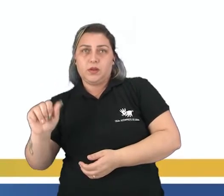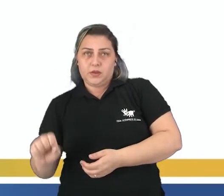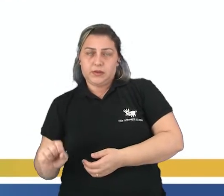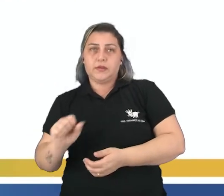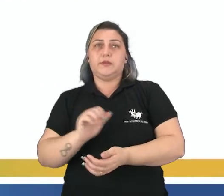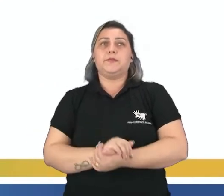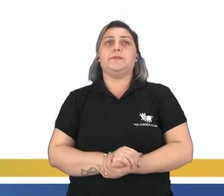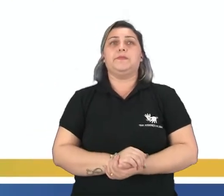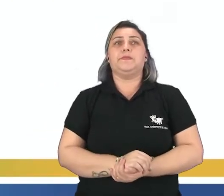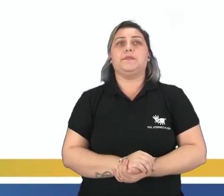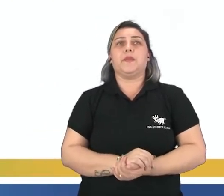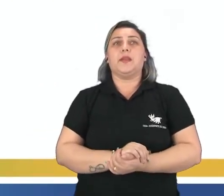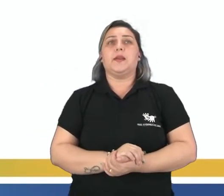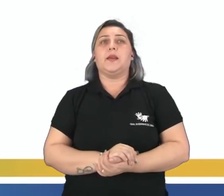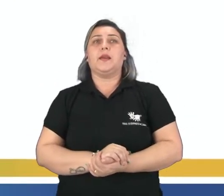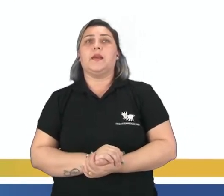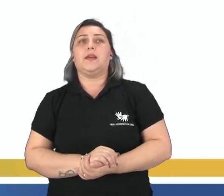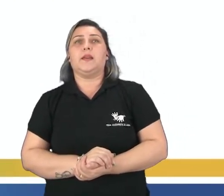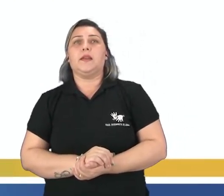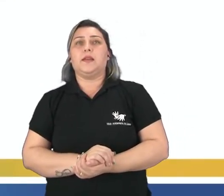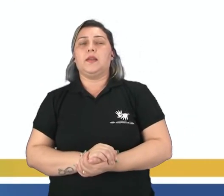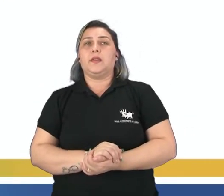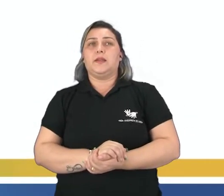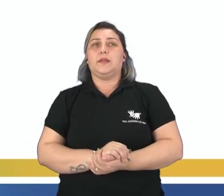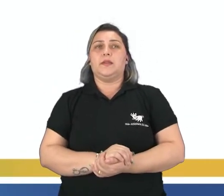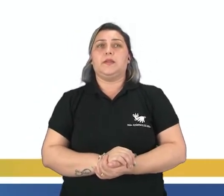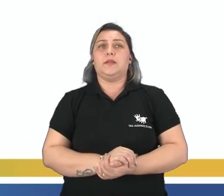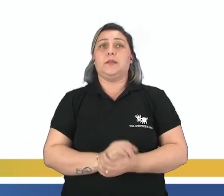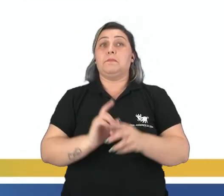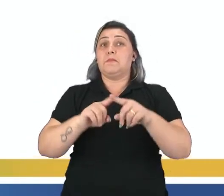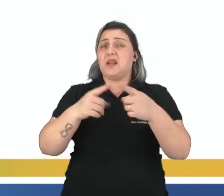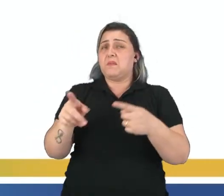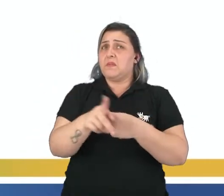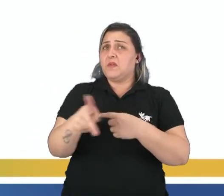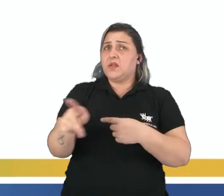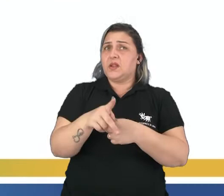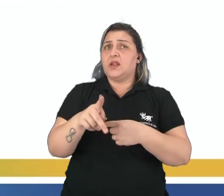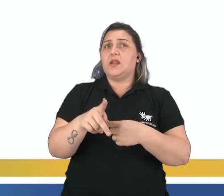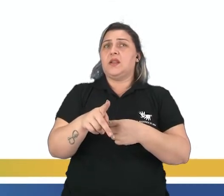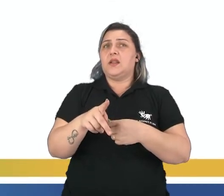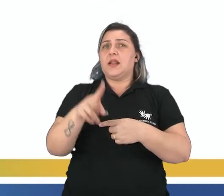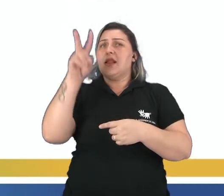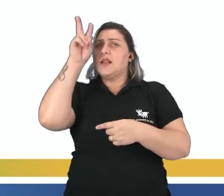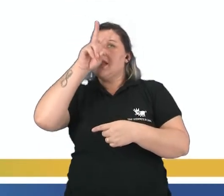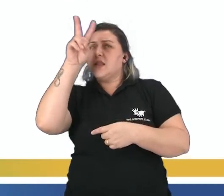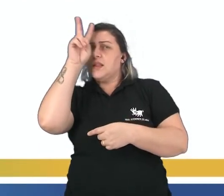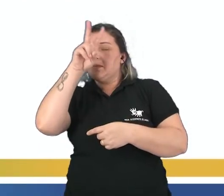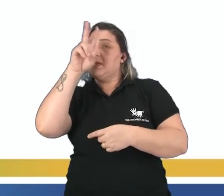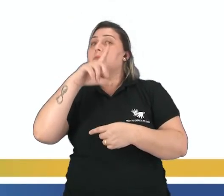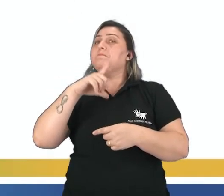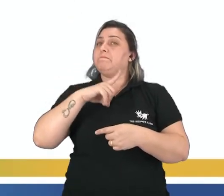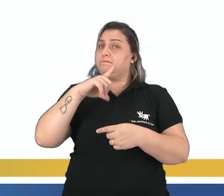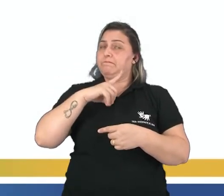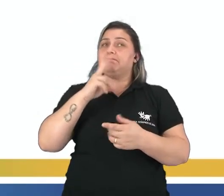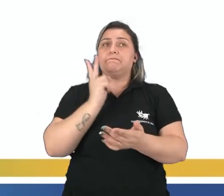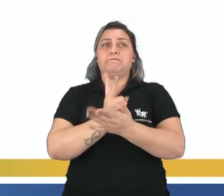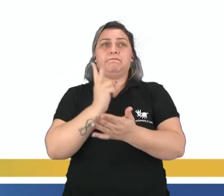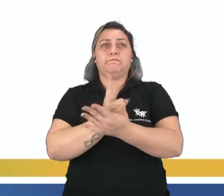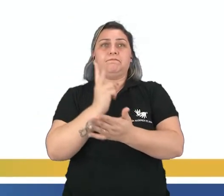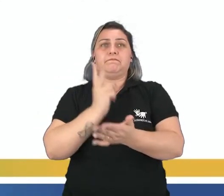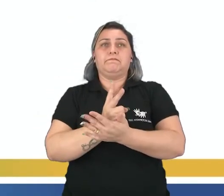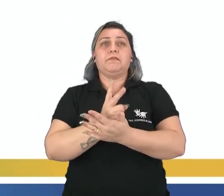e outros. Vamos falar sobre cada um. Mas a professora faz questão de lembrar que sempre